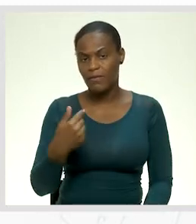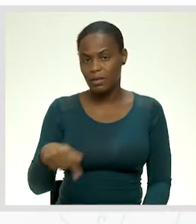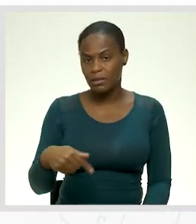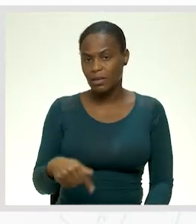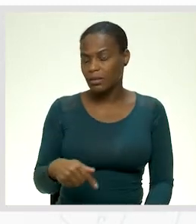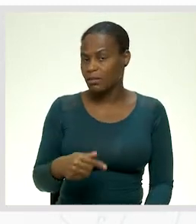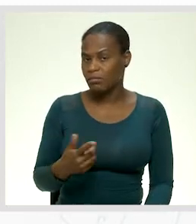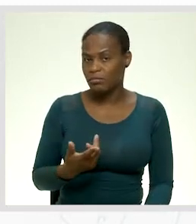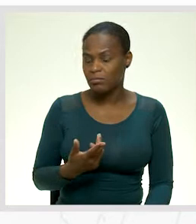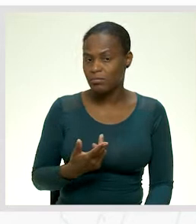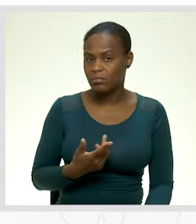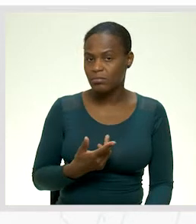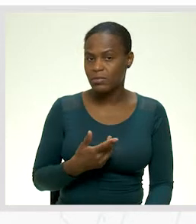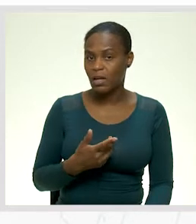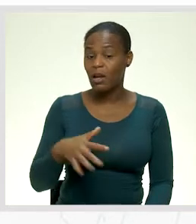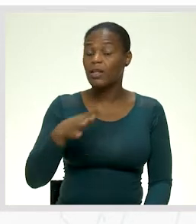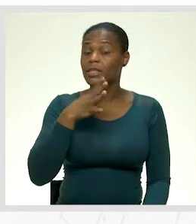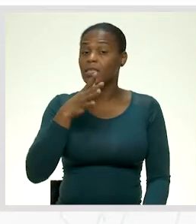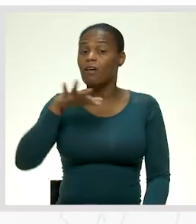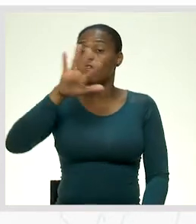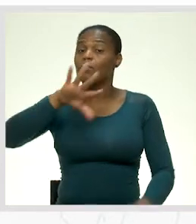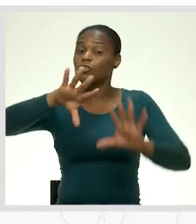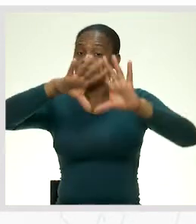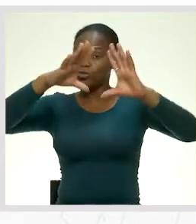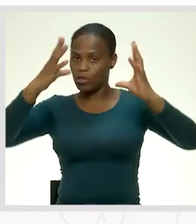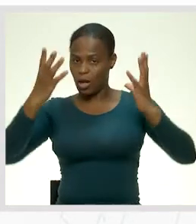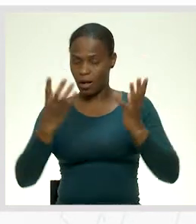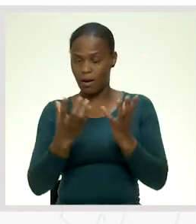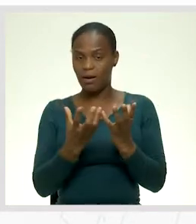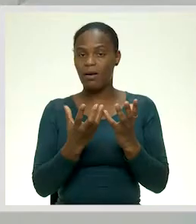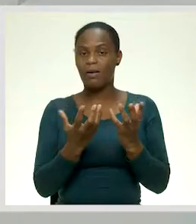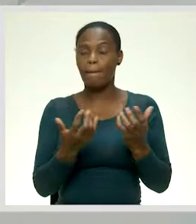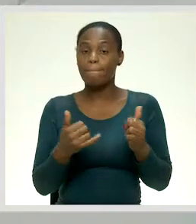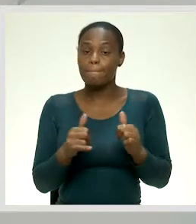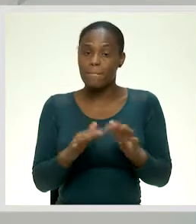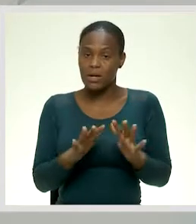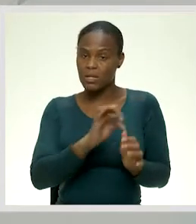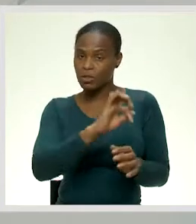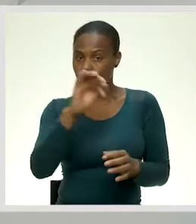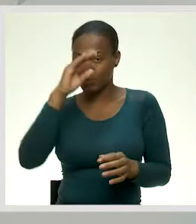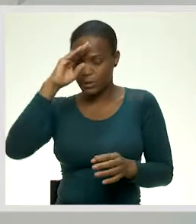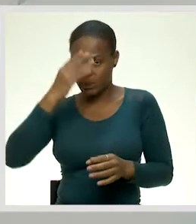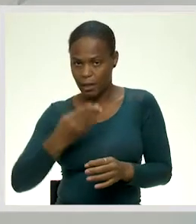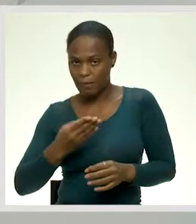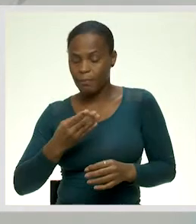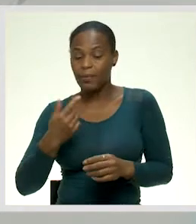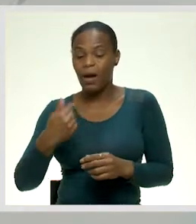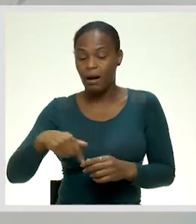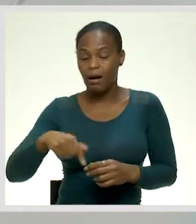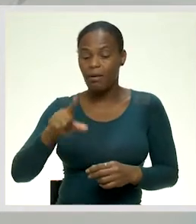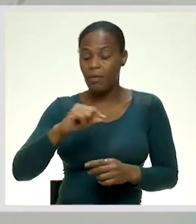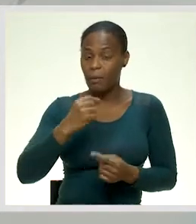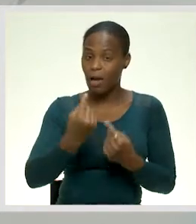maneira geral, certo? Mas, já sabem, há também algumas